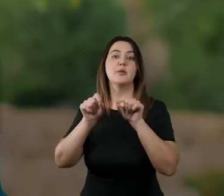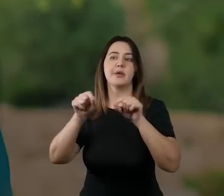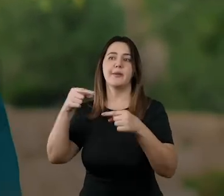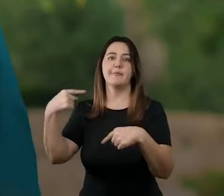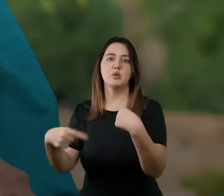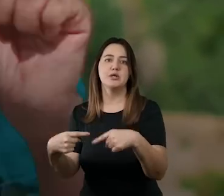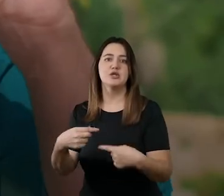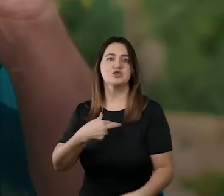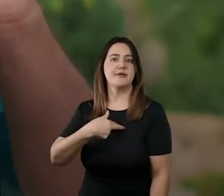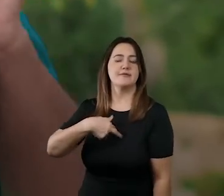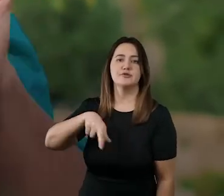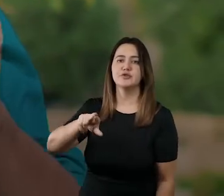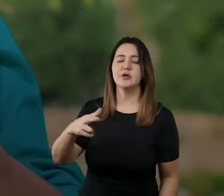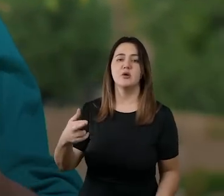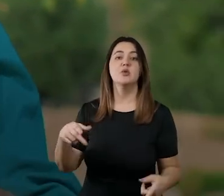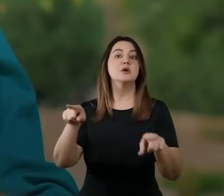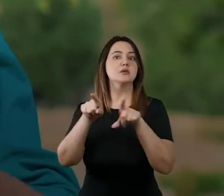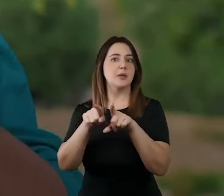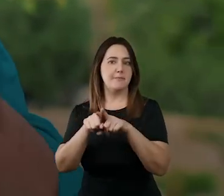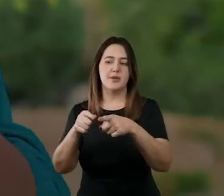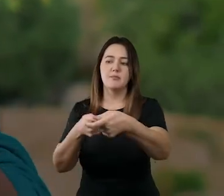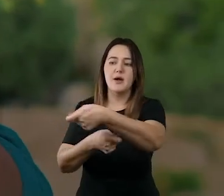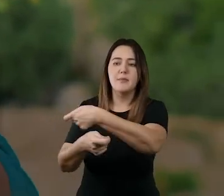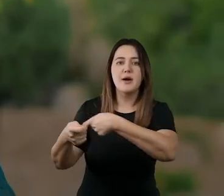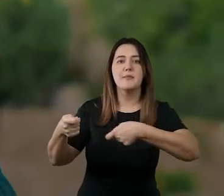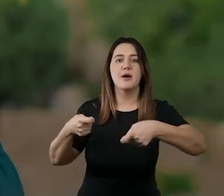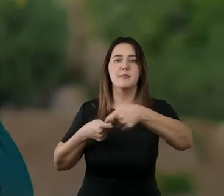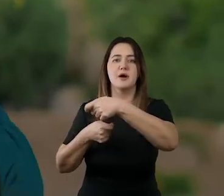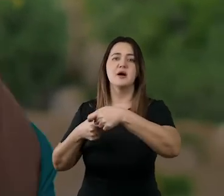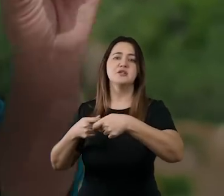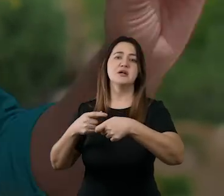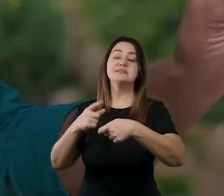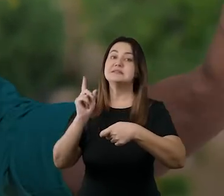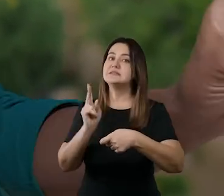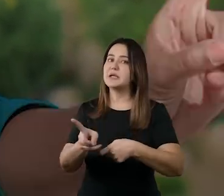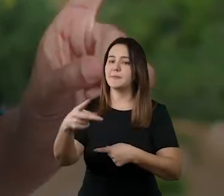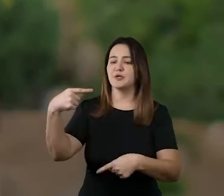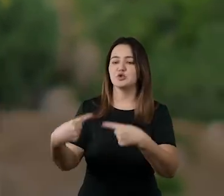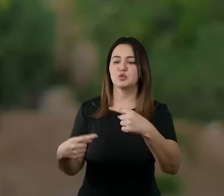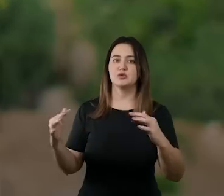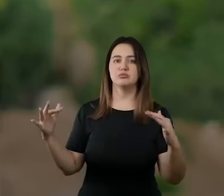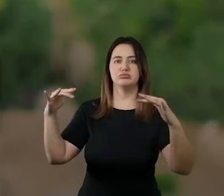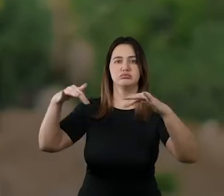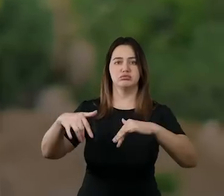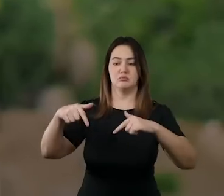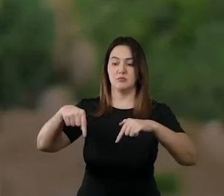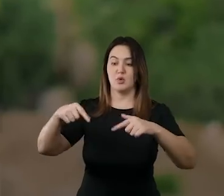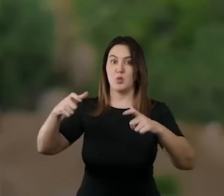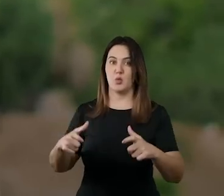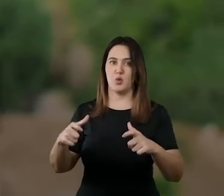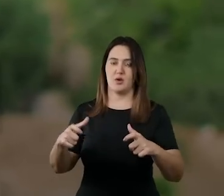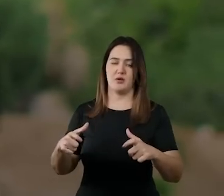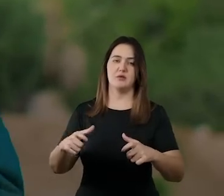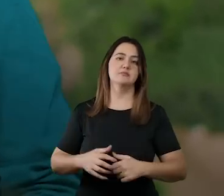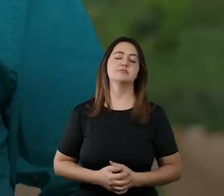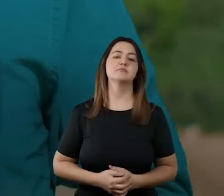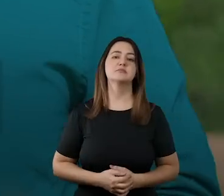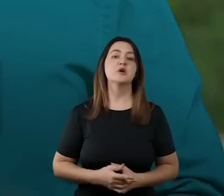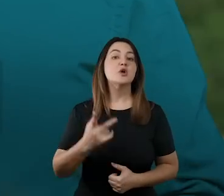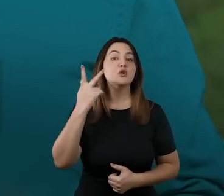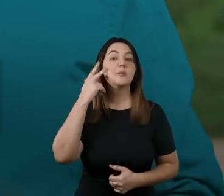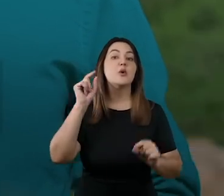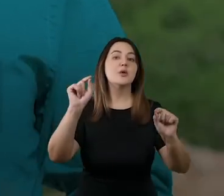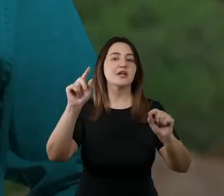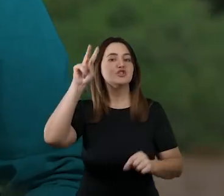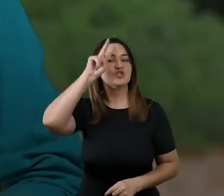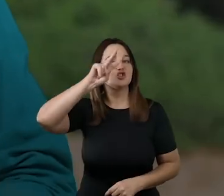políticas, religiosas e também comerciais eram discutidas nesse lugar onde eu estou. Normalmente, a história da